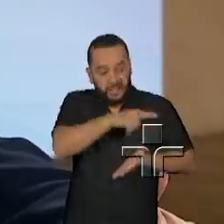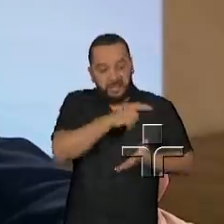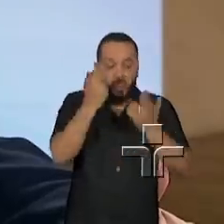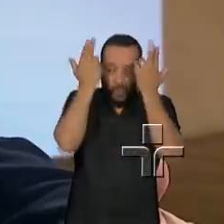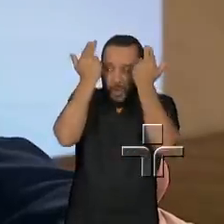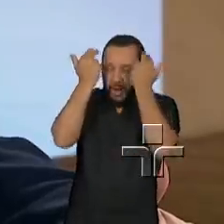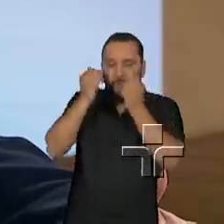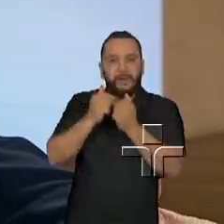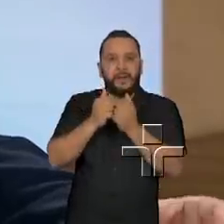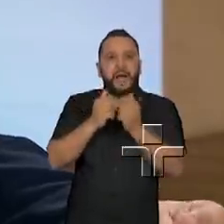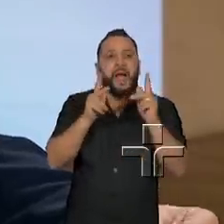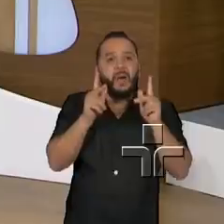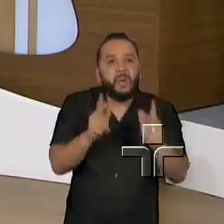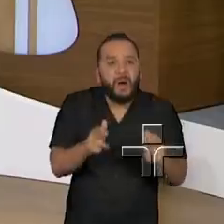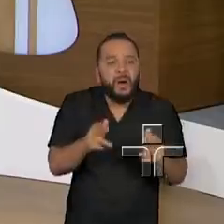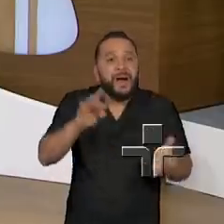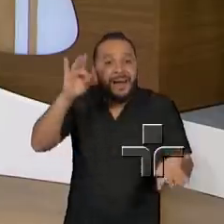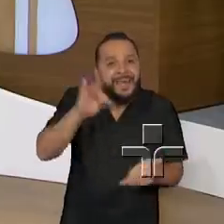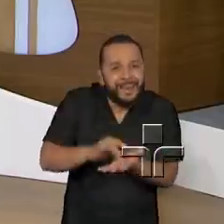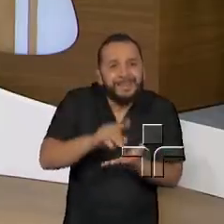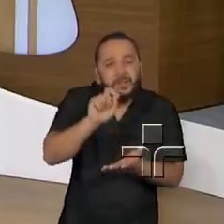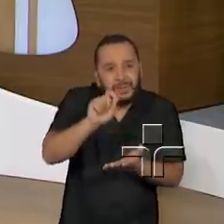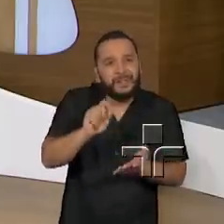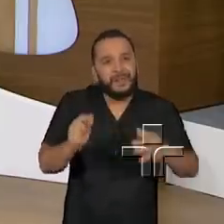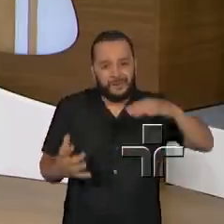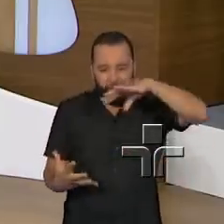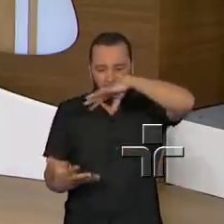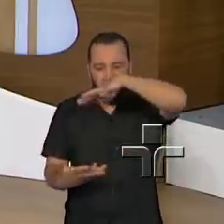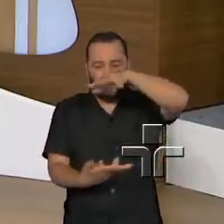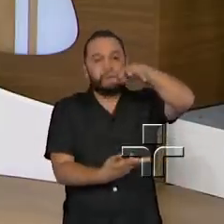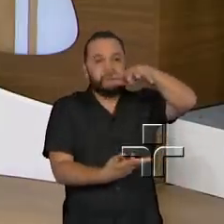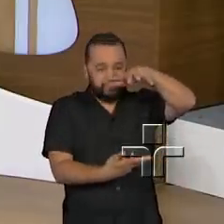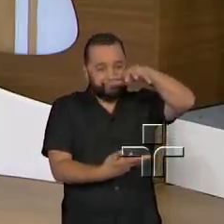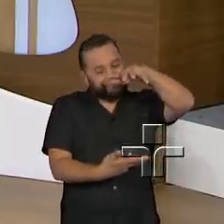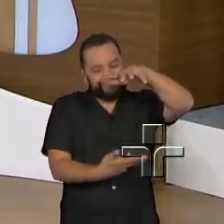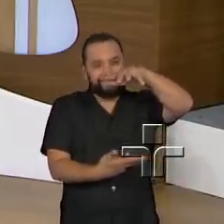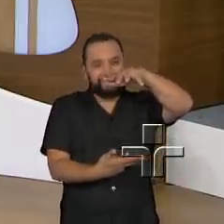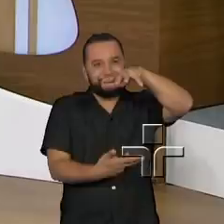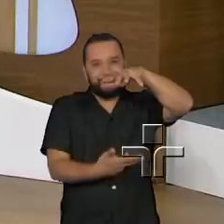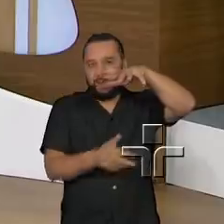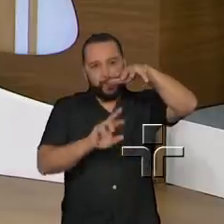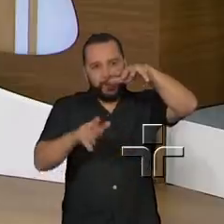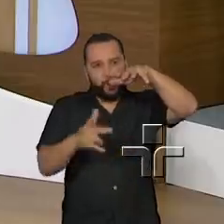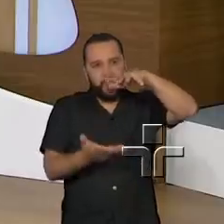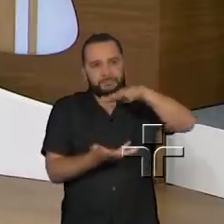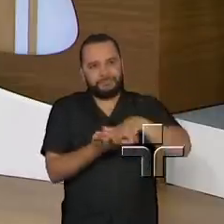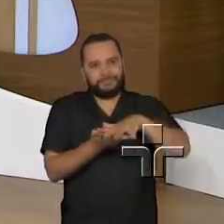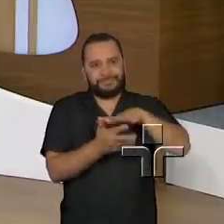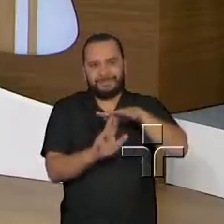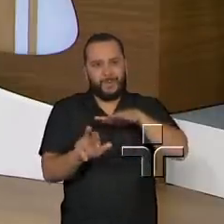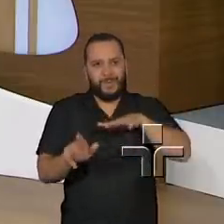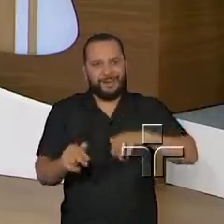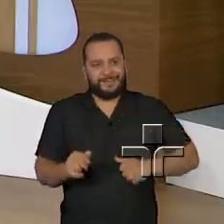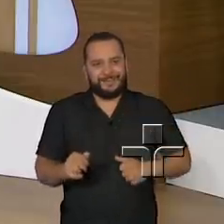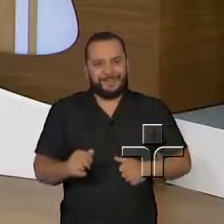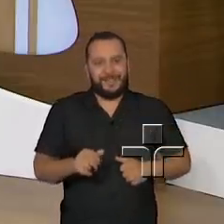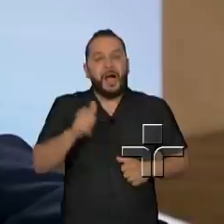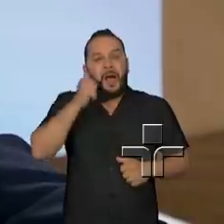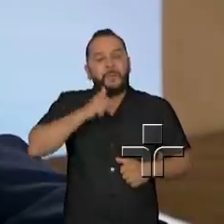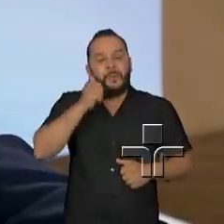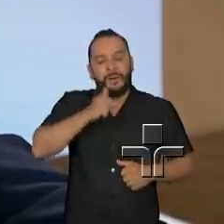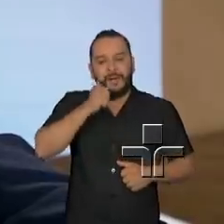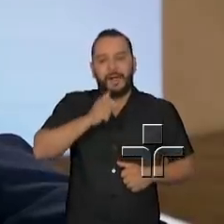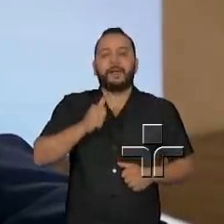firmeza. E, nesse sentido, o país precisa se defender. Porque se o país... Outro dia eu vi uma entrevista da ministra Damares falando que